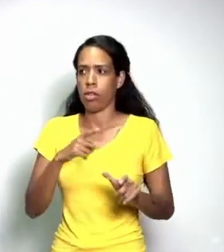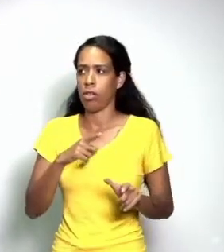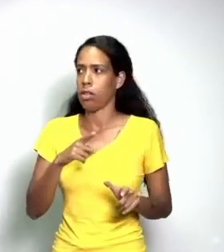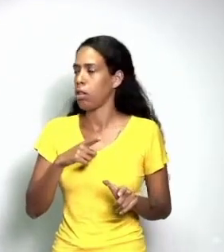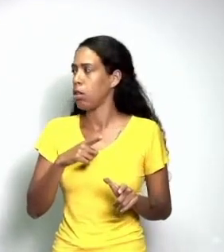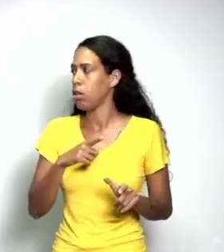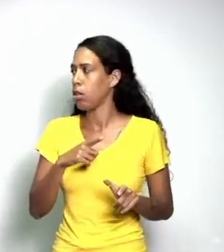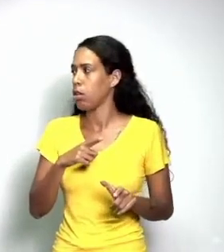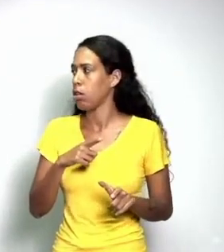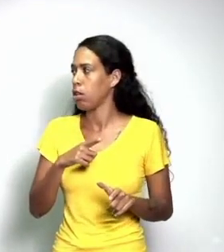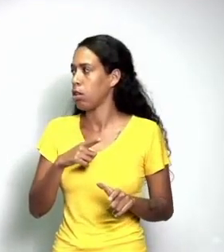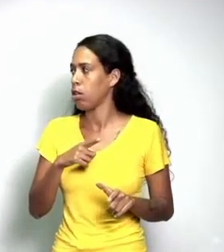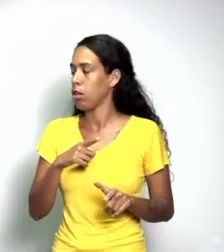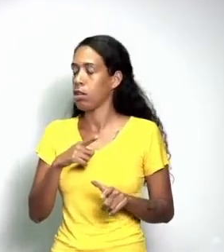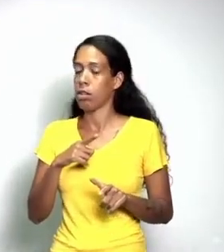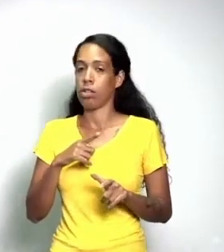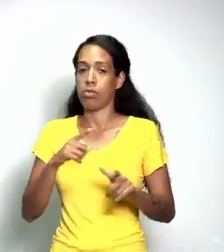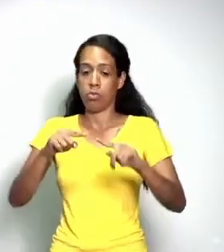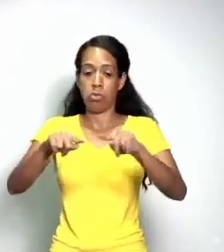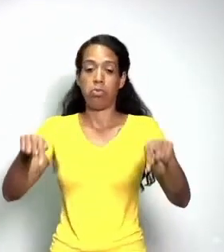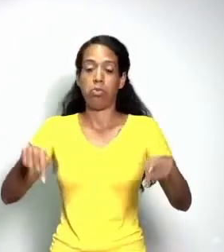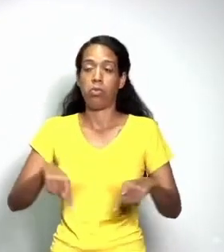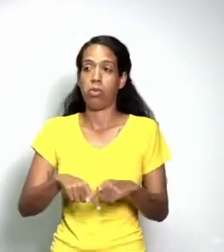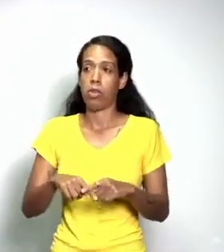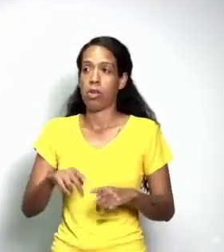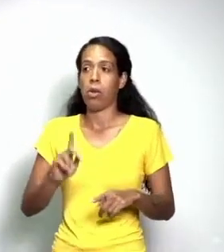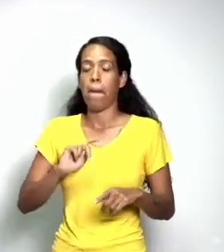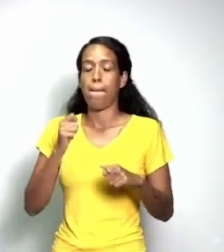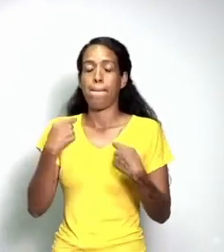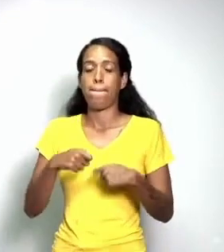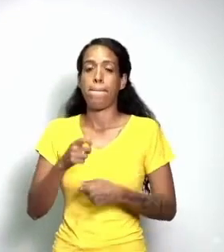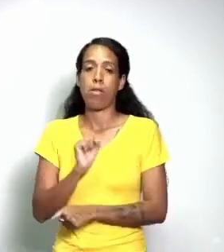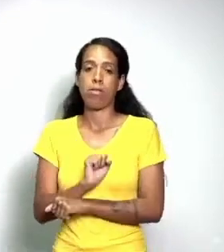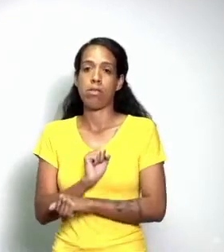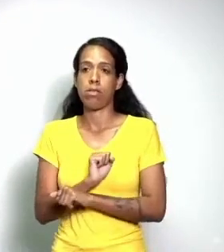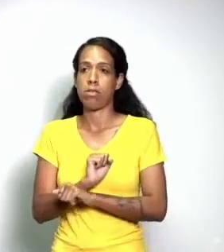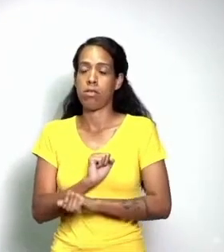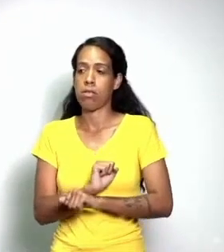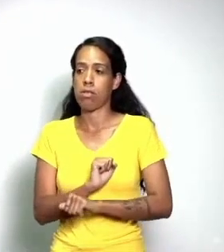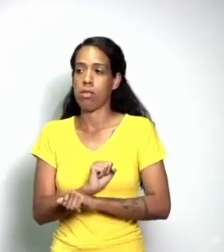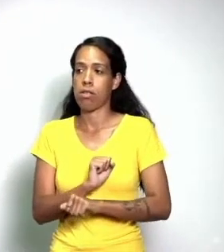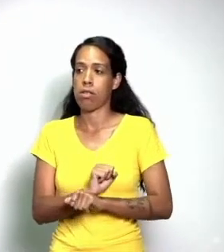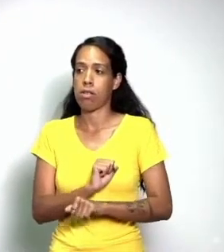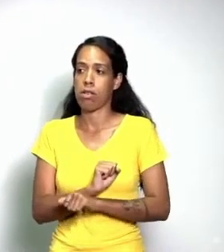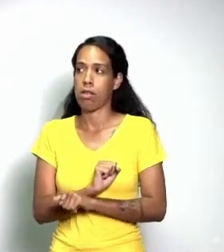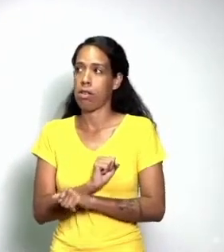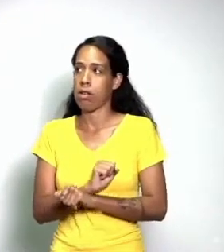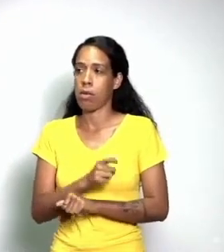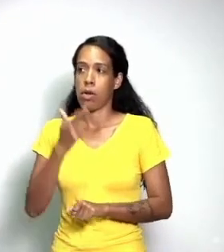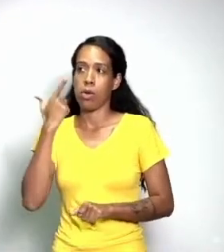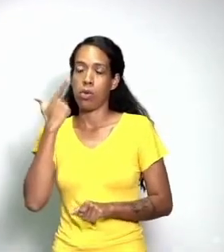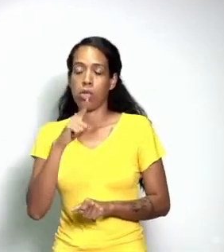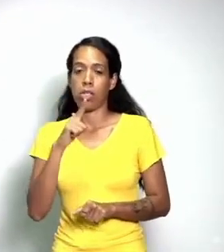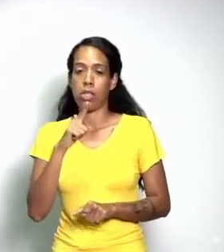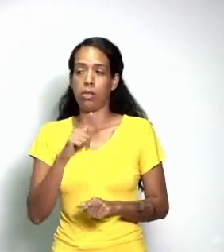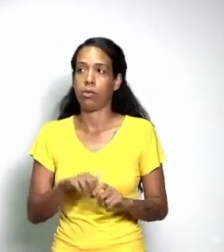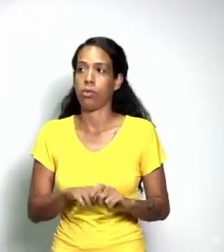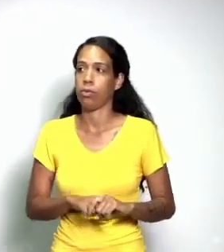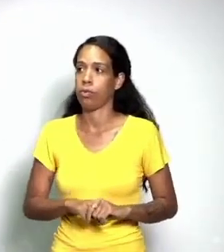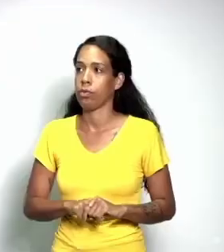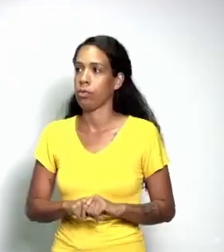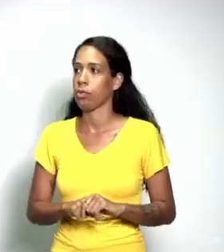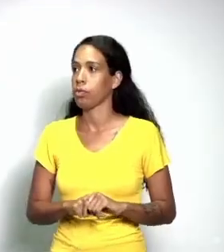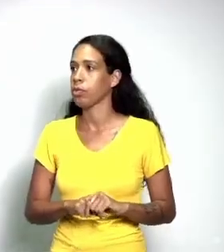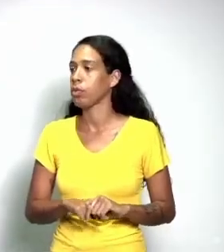ator estar no ambiente. Então, a gente não precisa esperar o ator se posicionar para garantir esse foco.